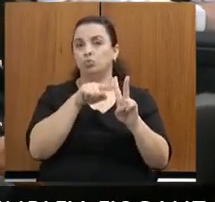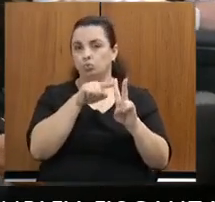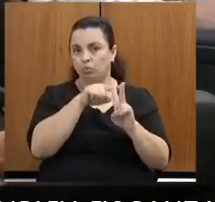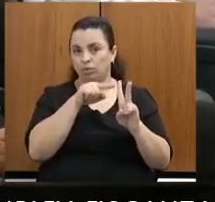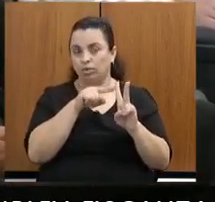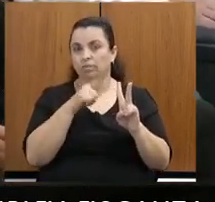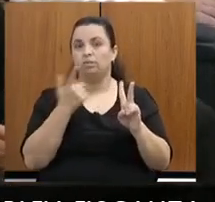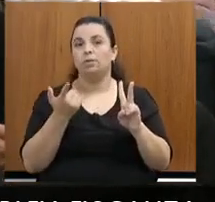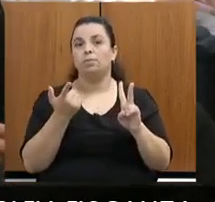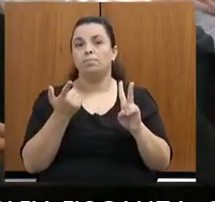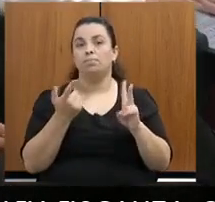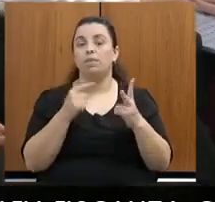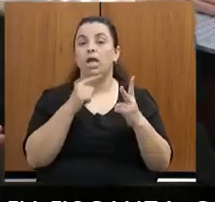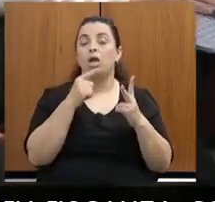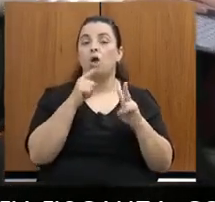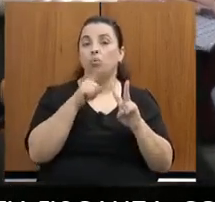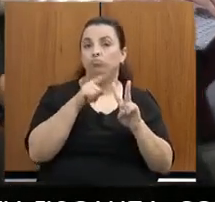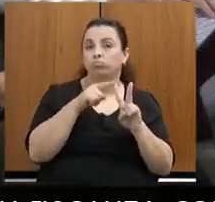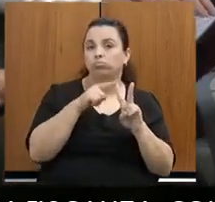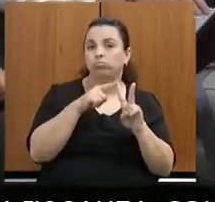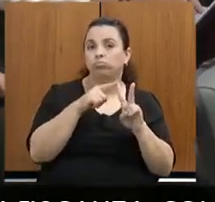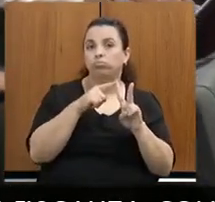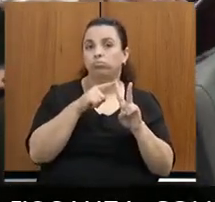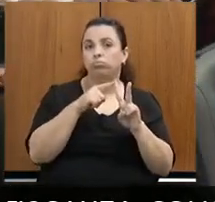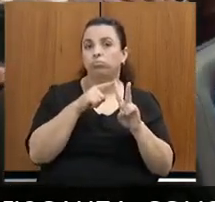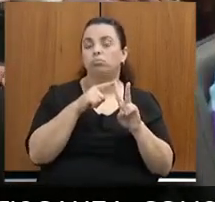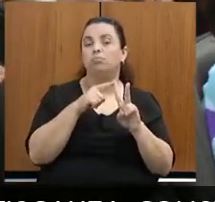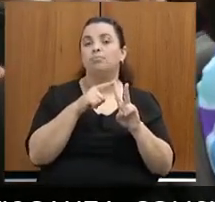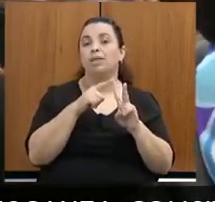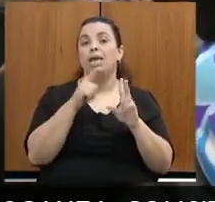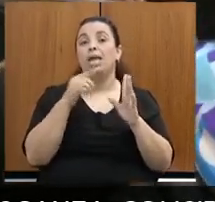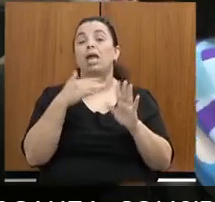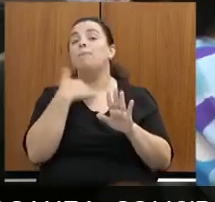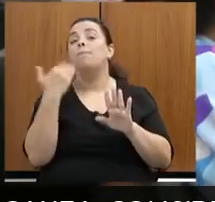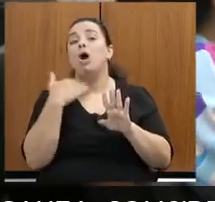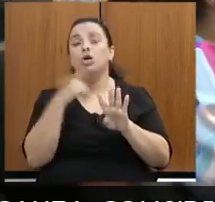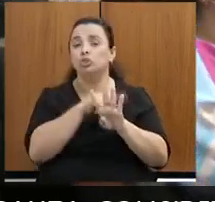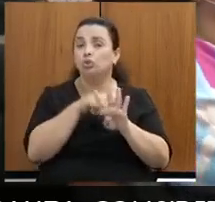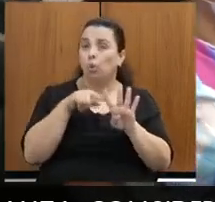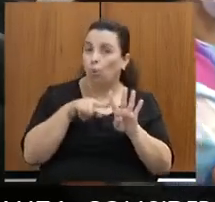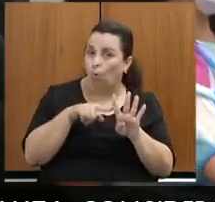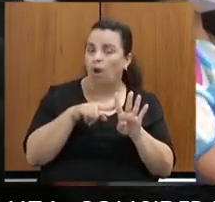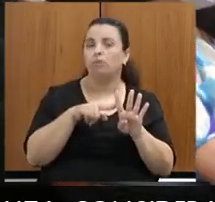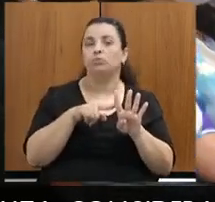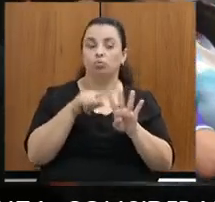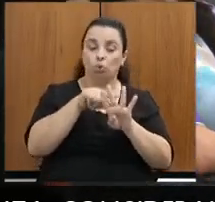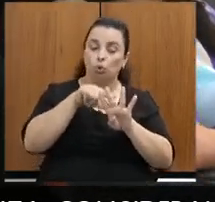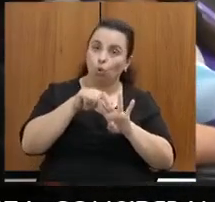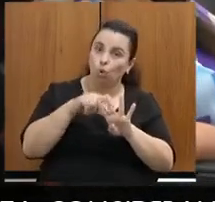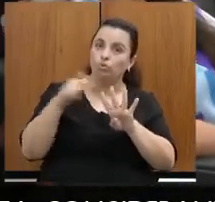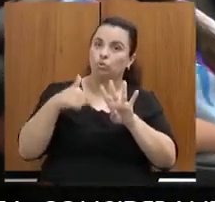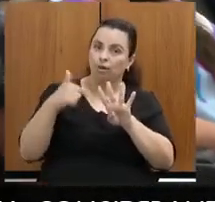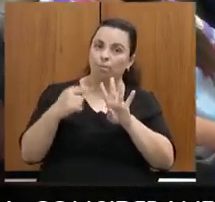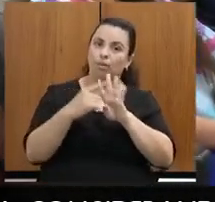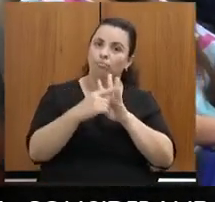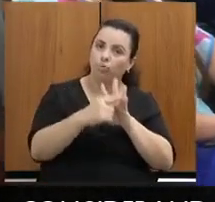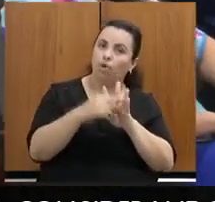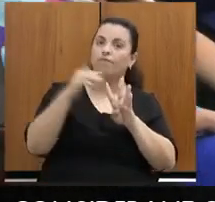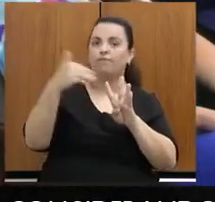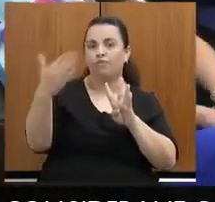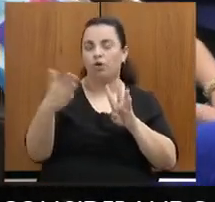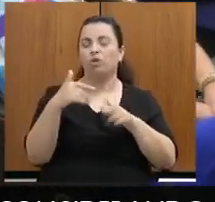e letalidade 4 sendo dois em serviço e dois fora de serviço também e em 2021